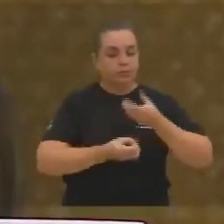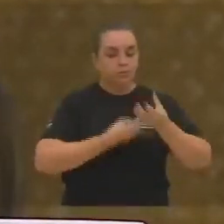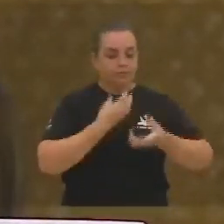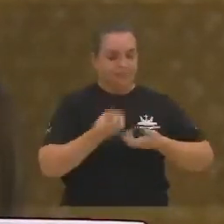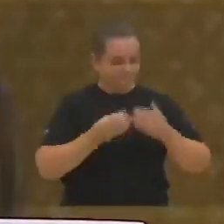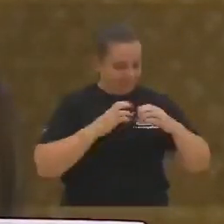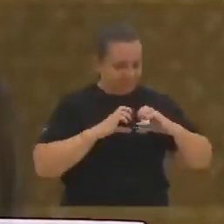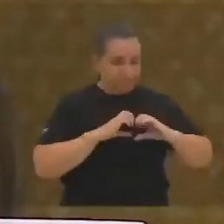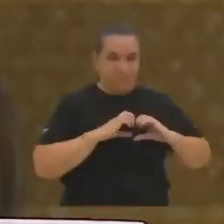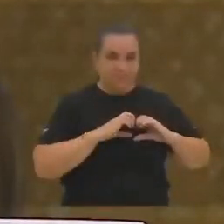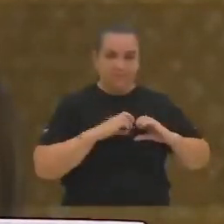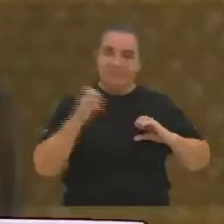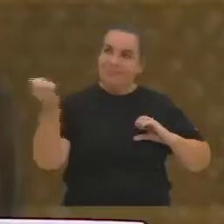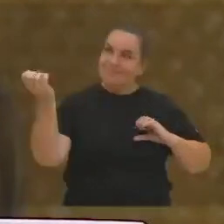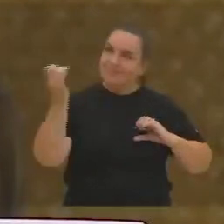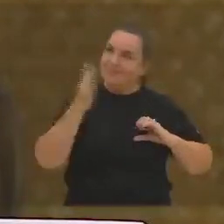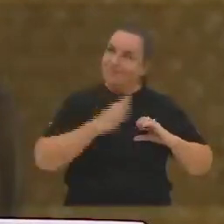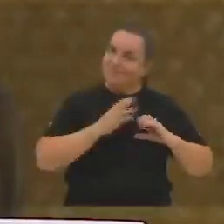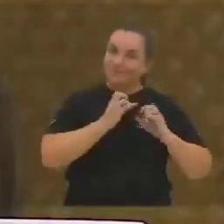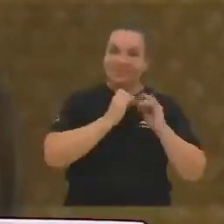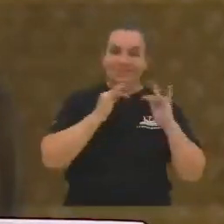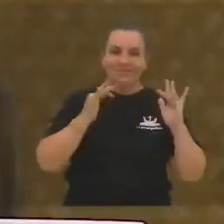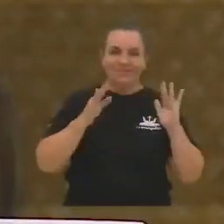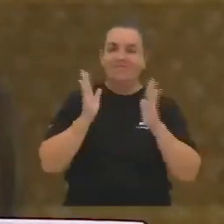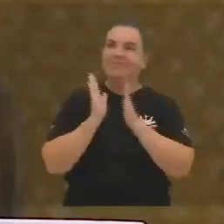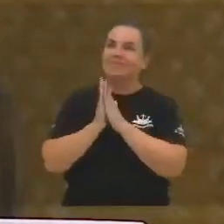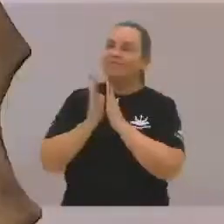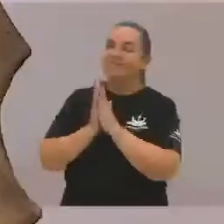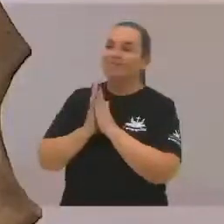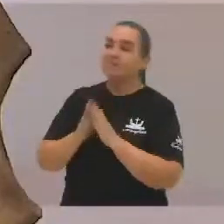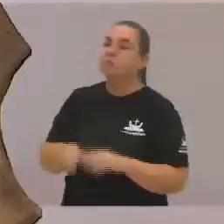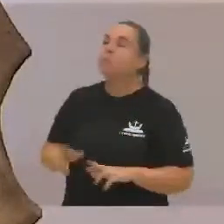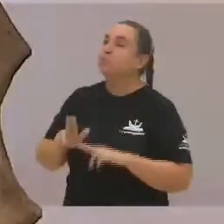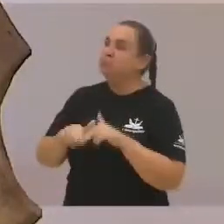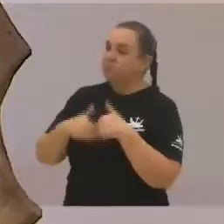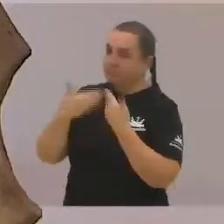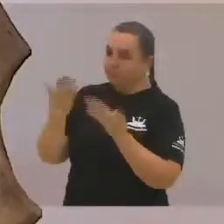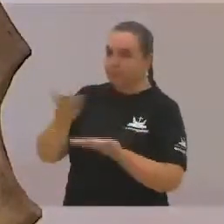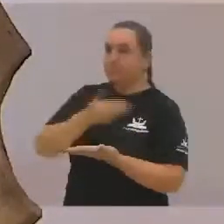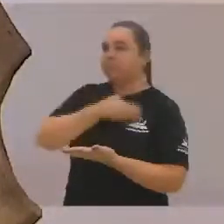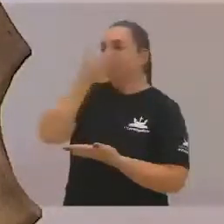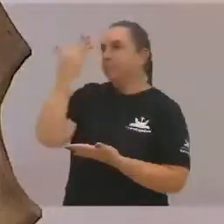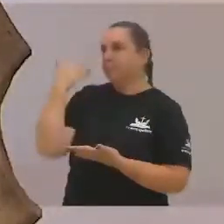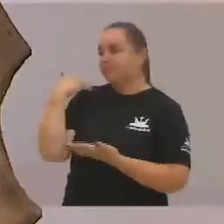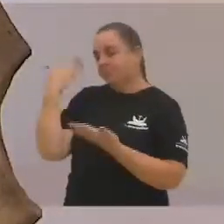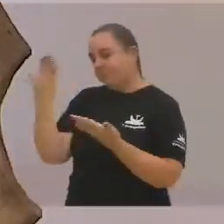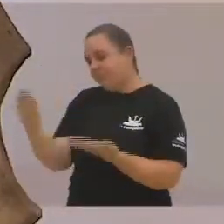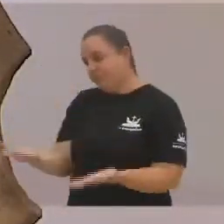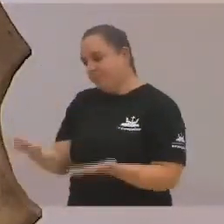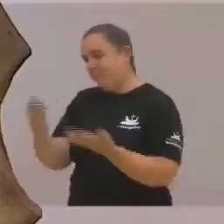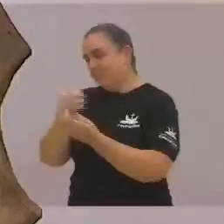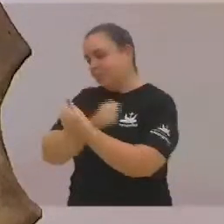nosso coração o esplendor da sua glória, rezemos. Por intercessão de Nossa Senhora de